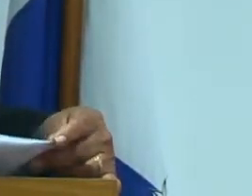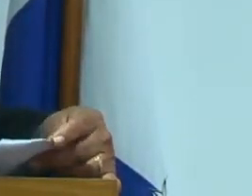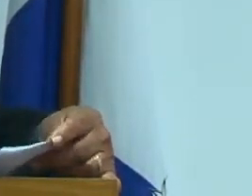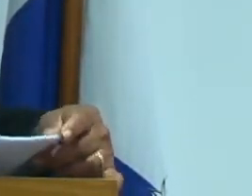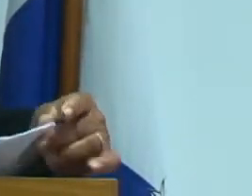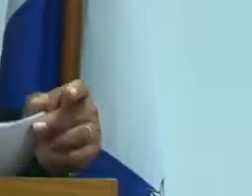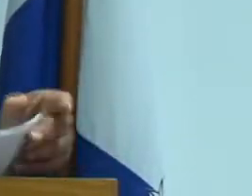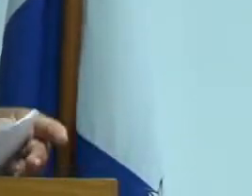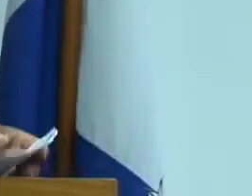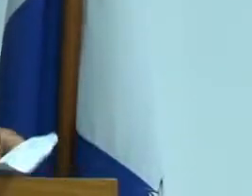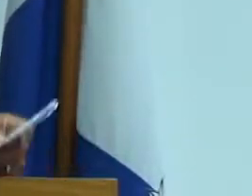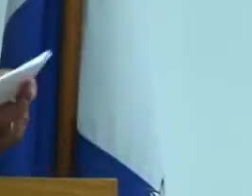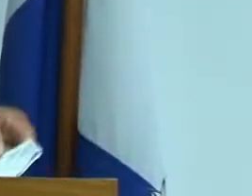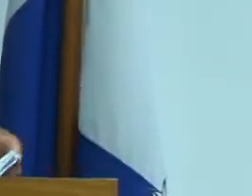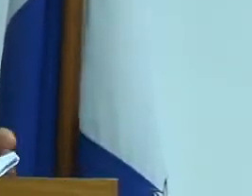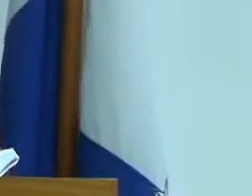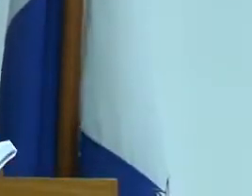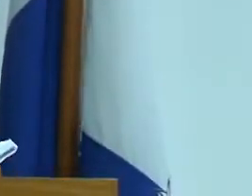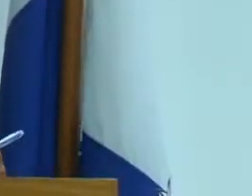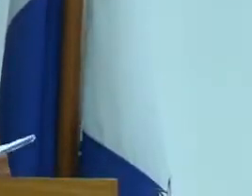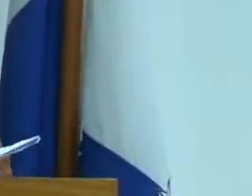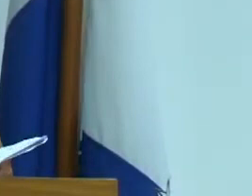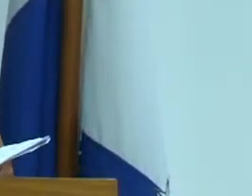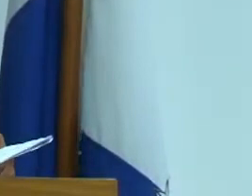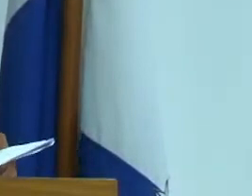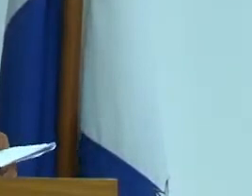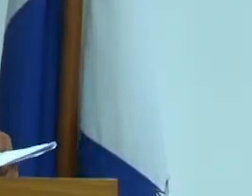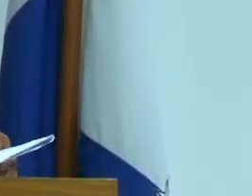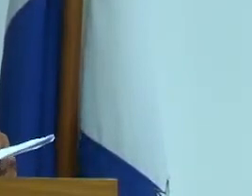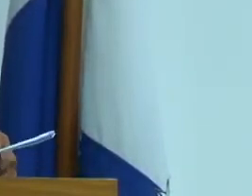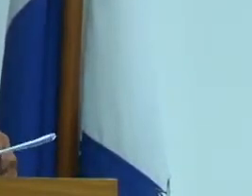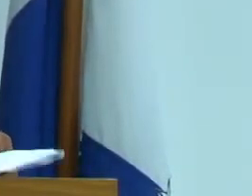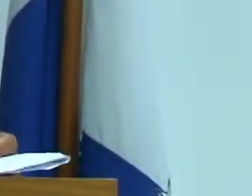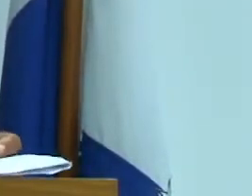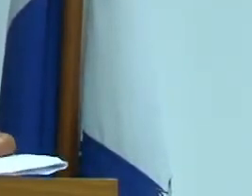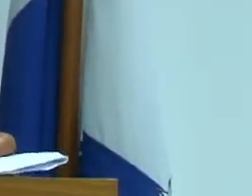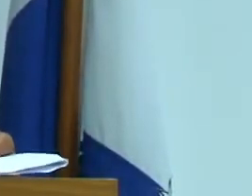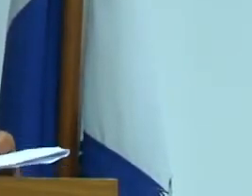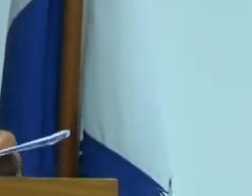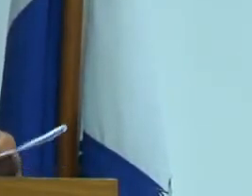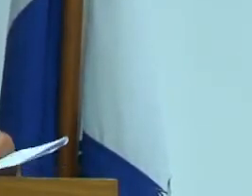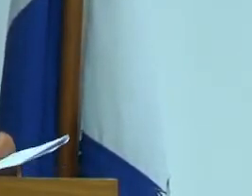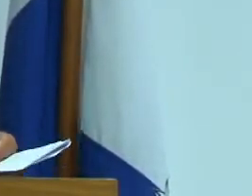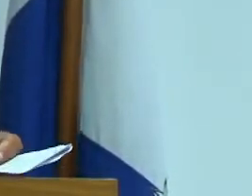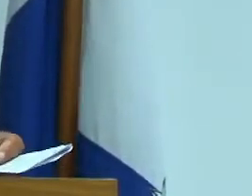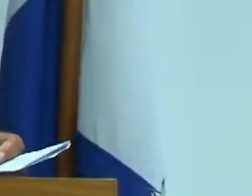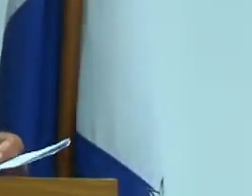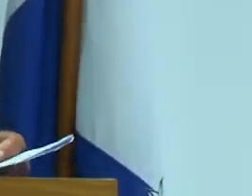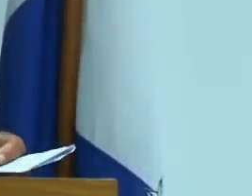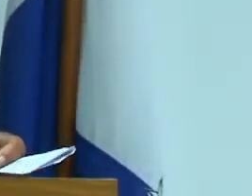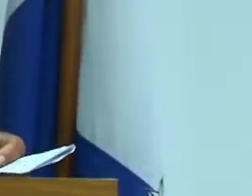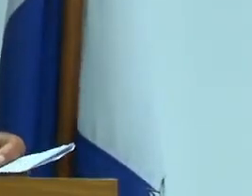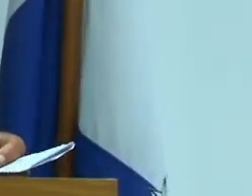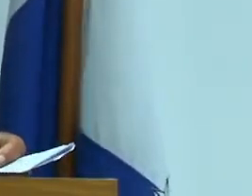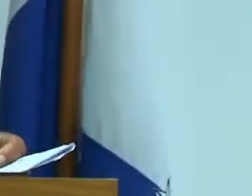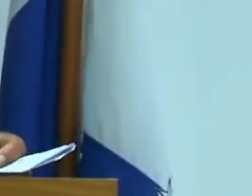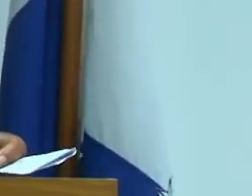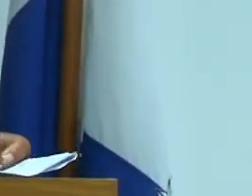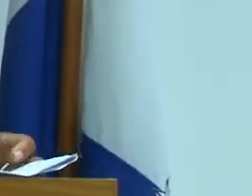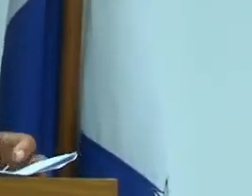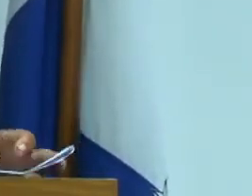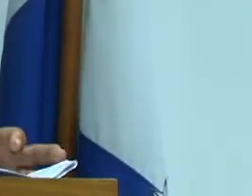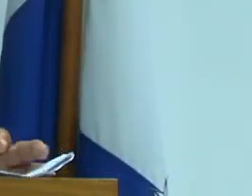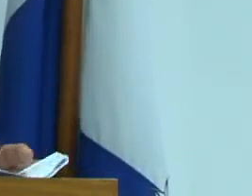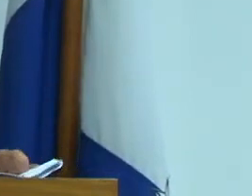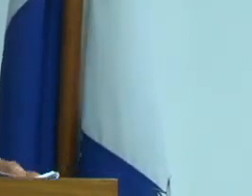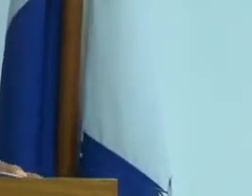programa do Entulho Zero. Nós já temos alguns municípios, principalmente em Volta Redonda, a gente já tem esse programa.